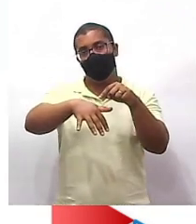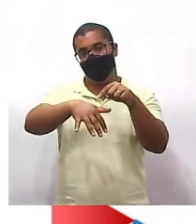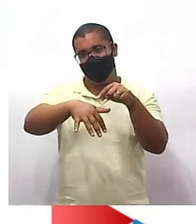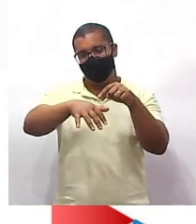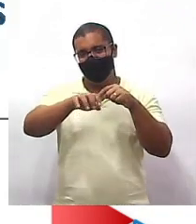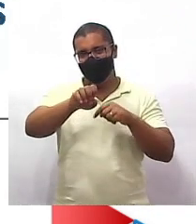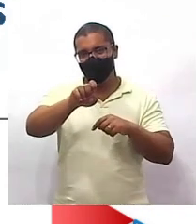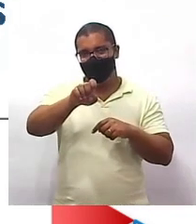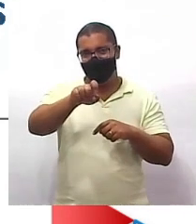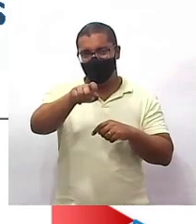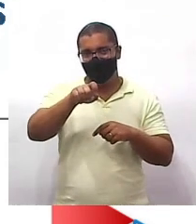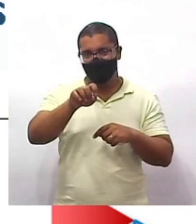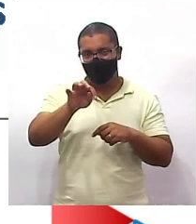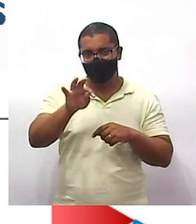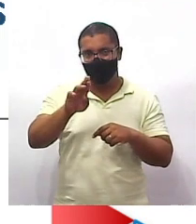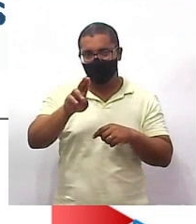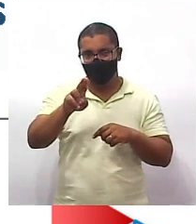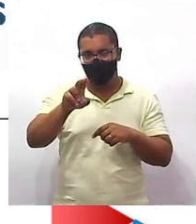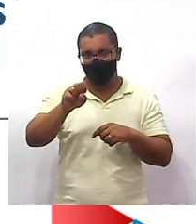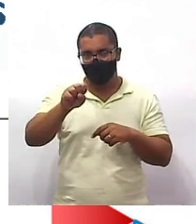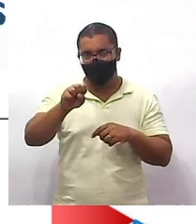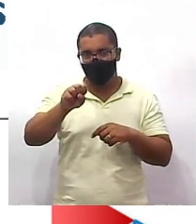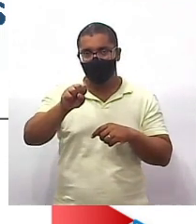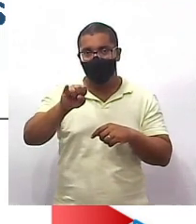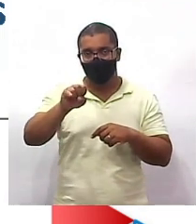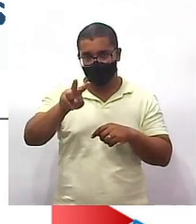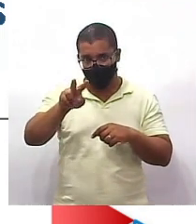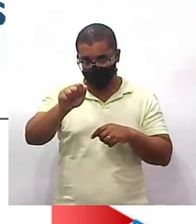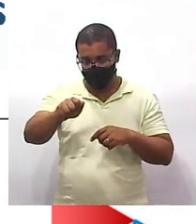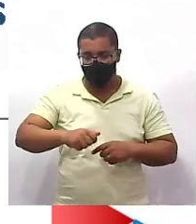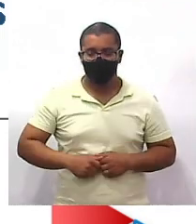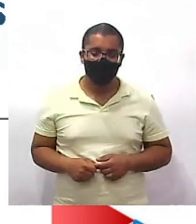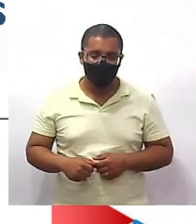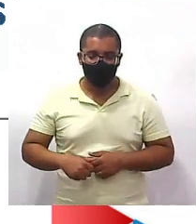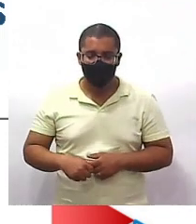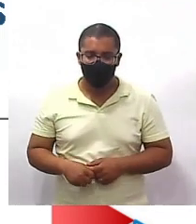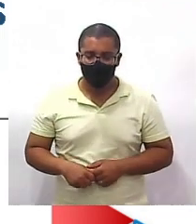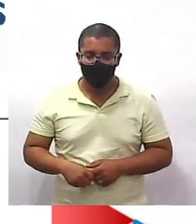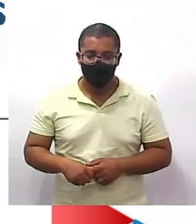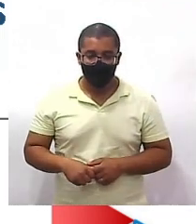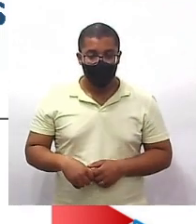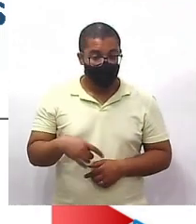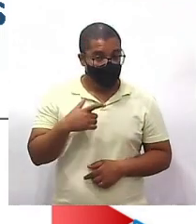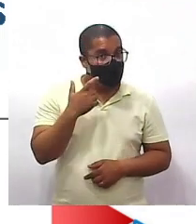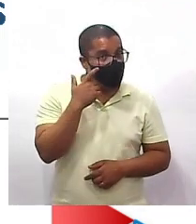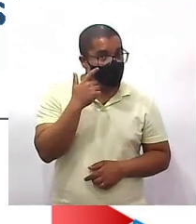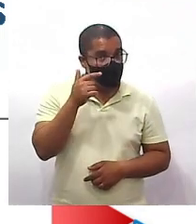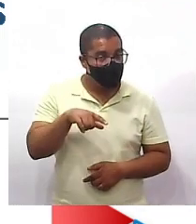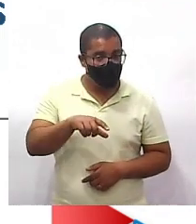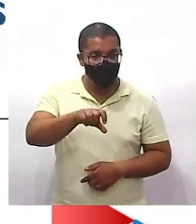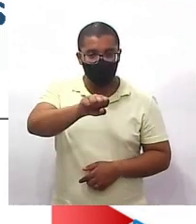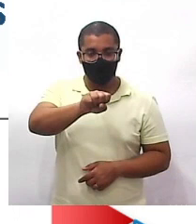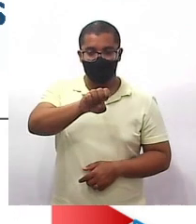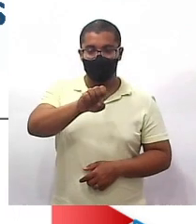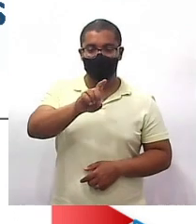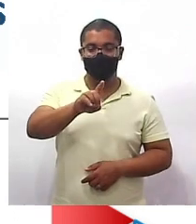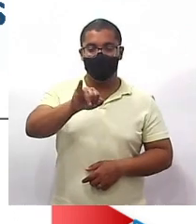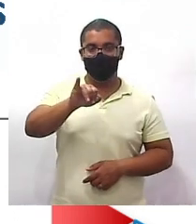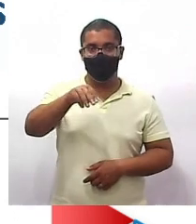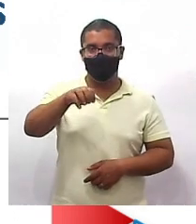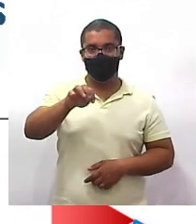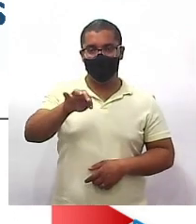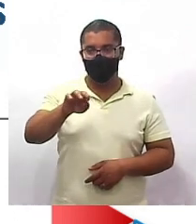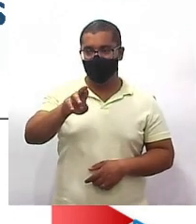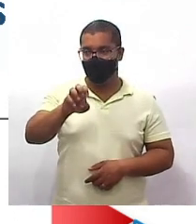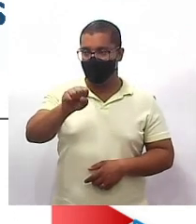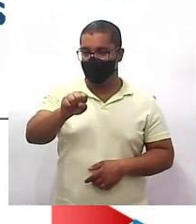as mais comuns. Bom, bora agora falar sobre as rochas que são sedimentares. Eu tinha falado para